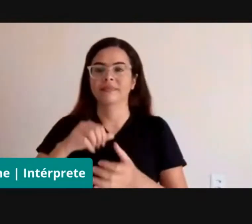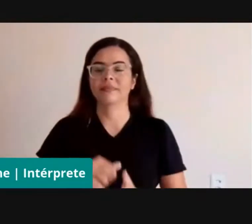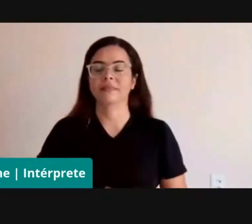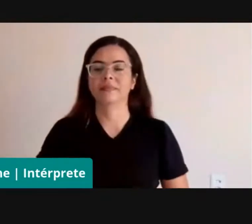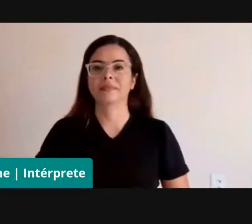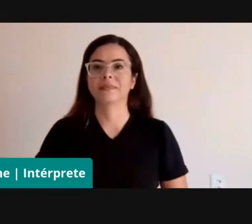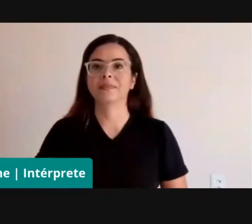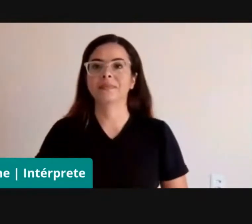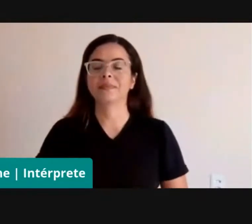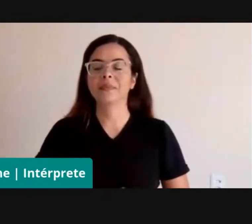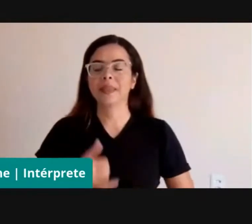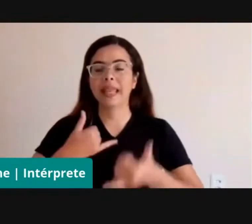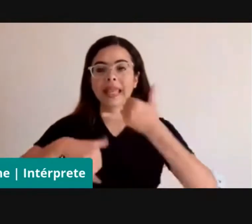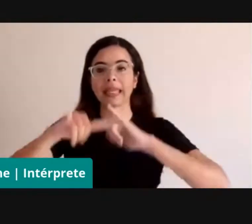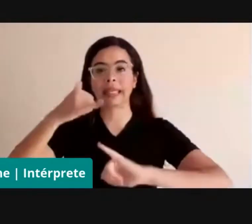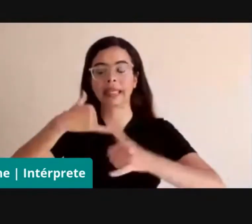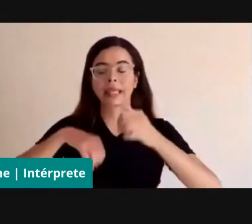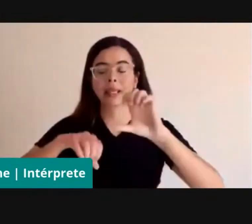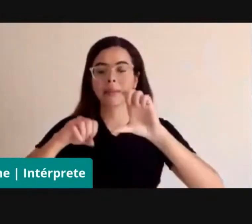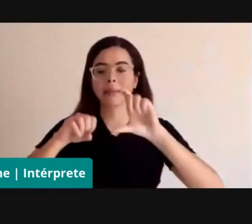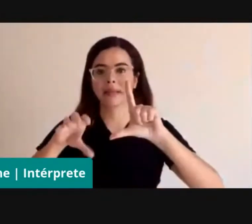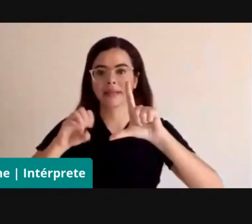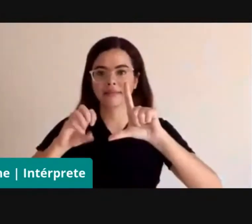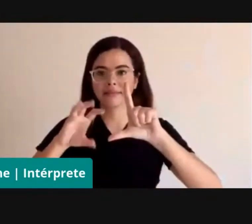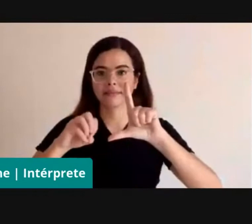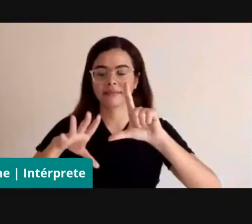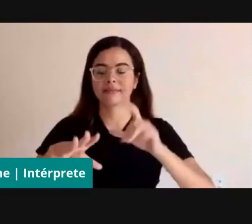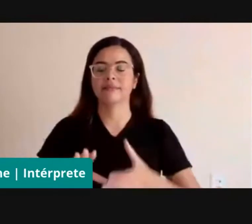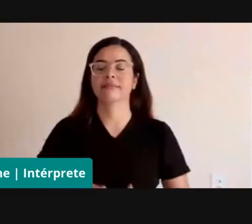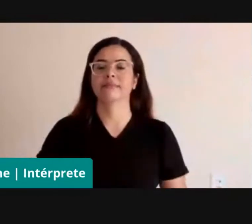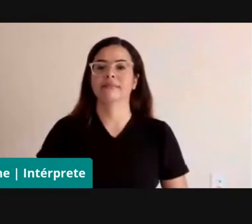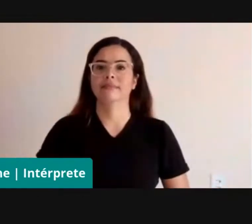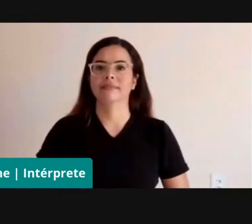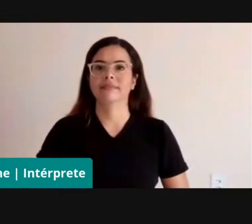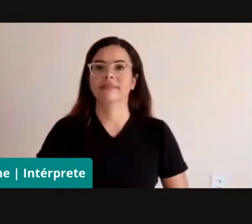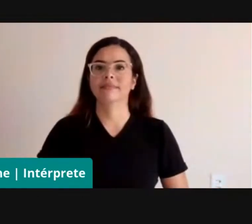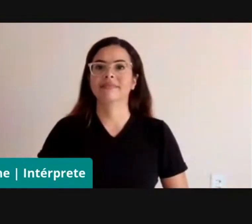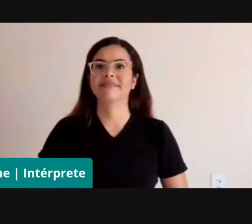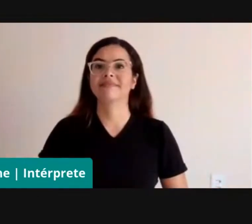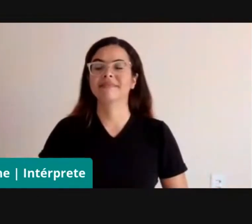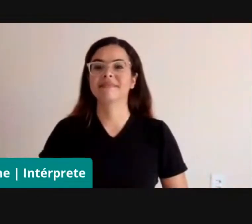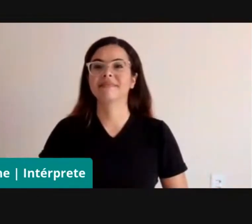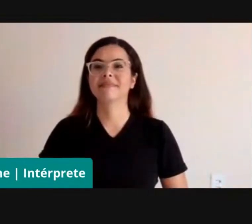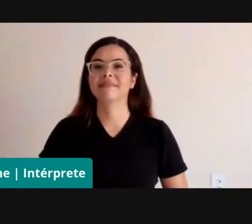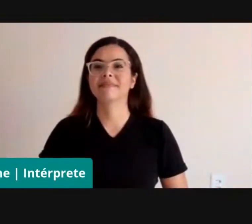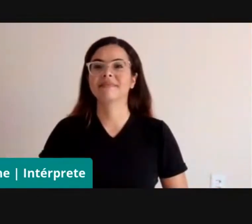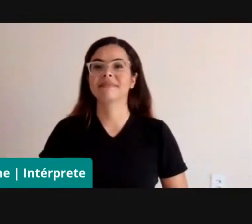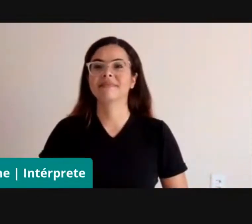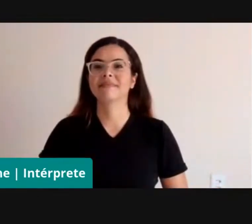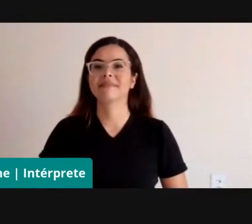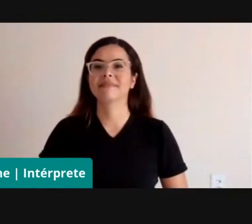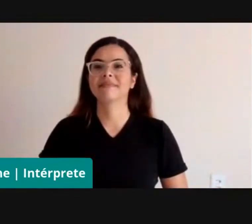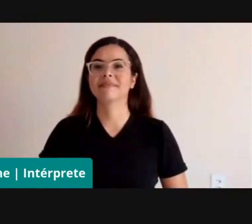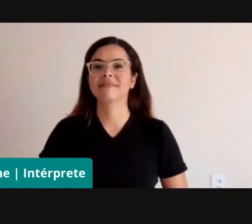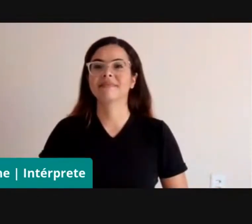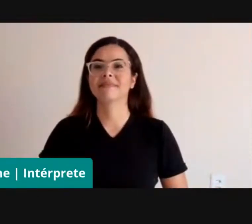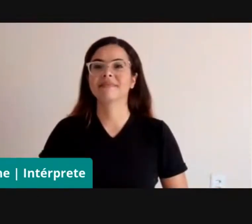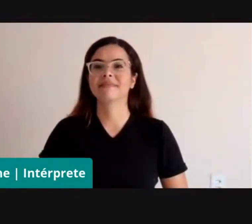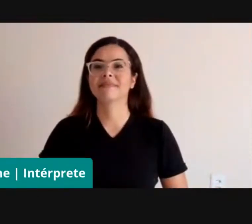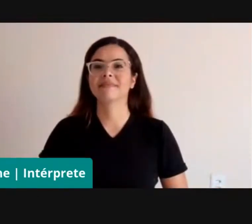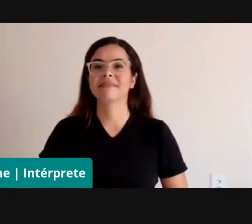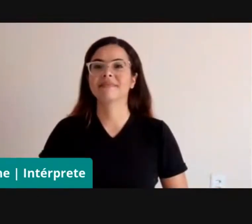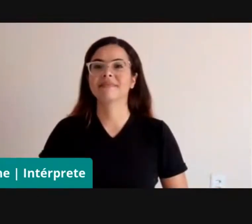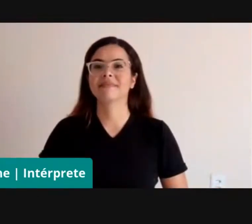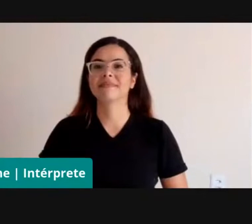Química, licenciatura, e recentemente, inclusive, e eu estou